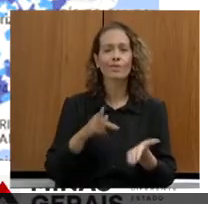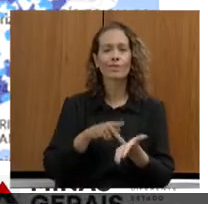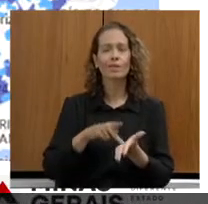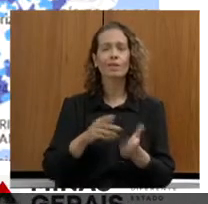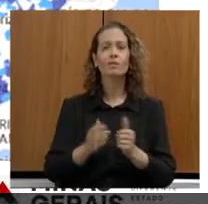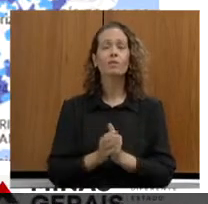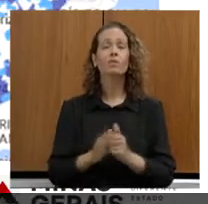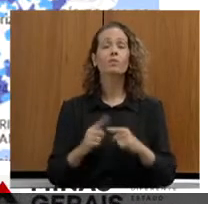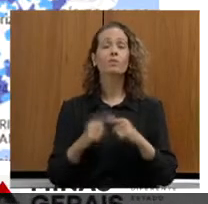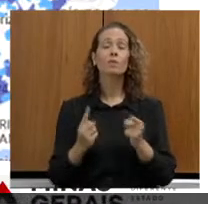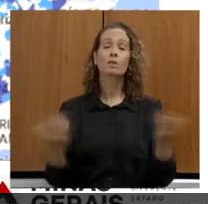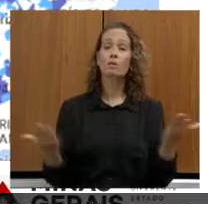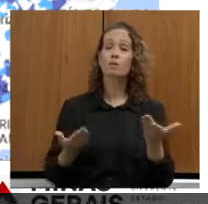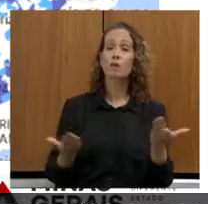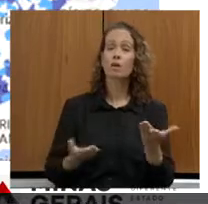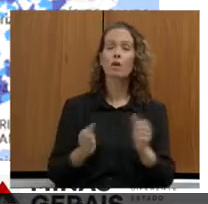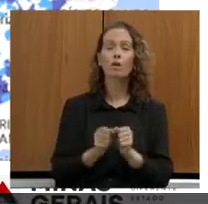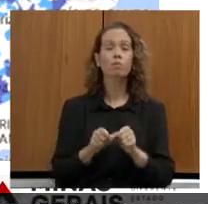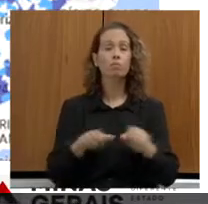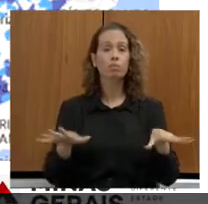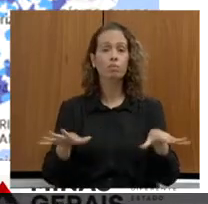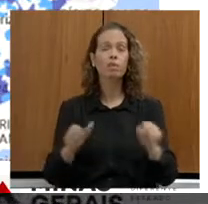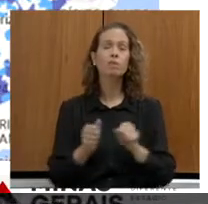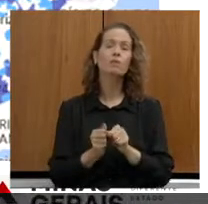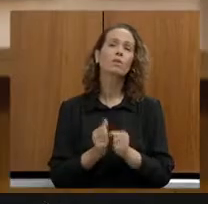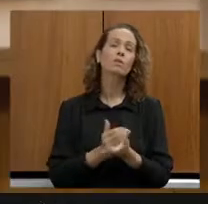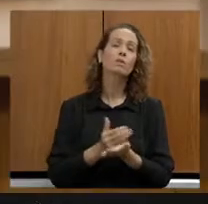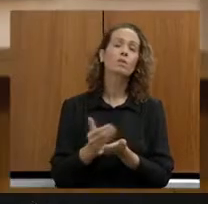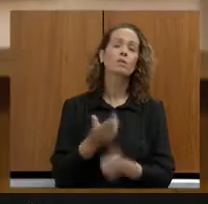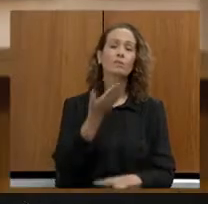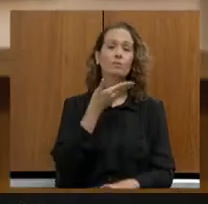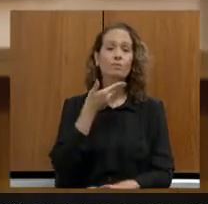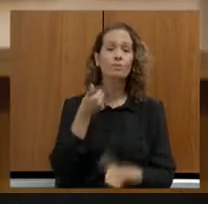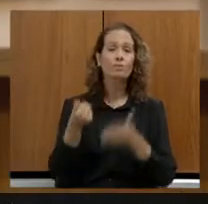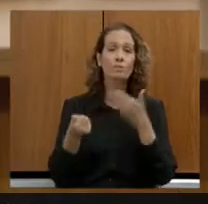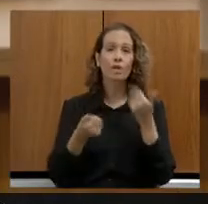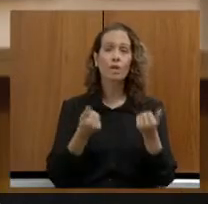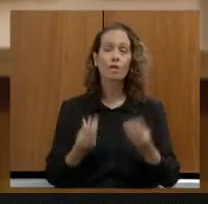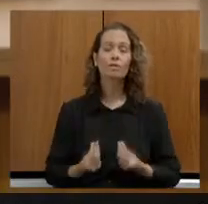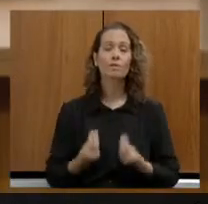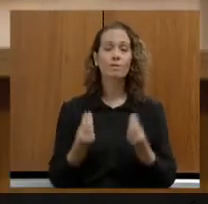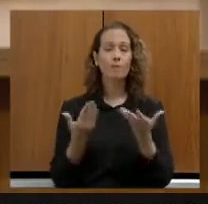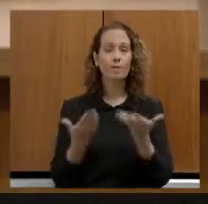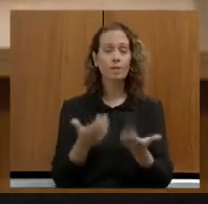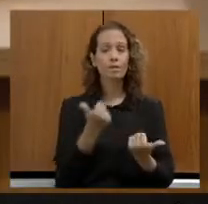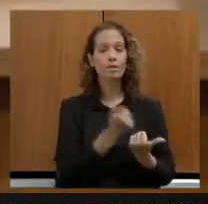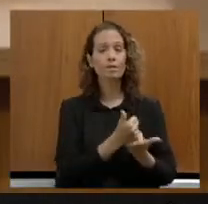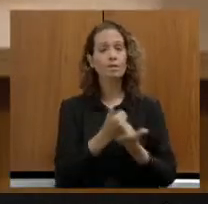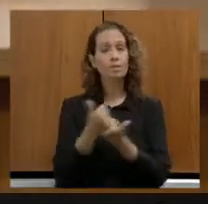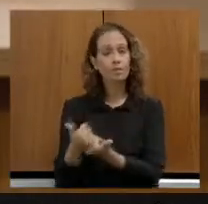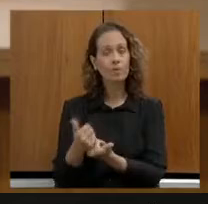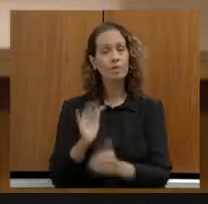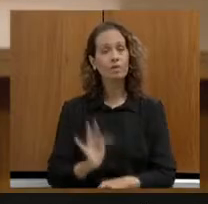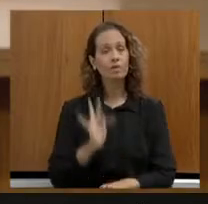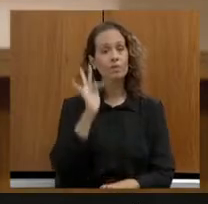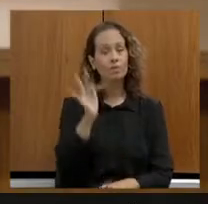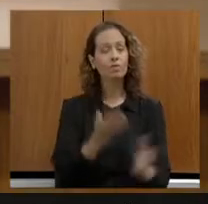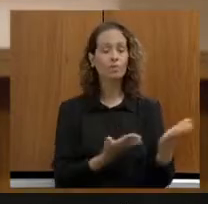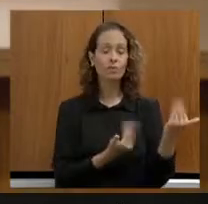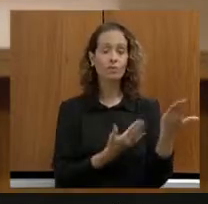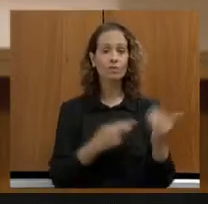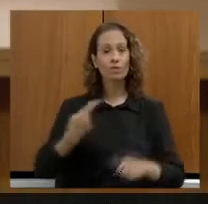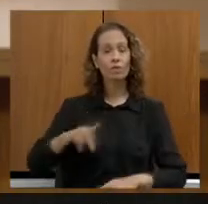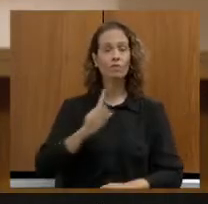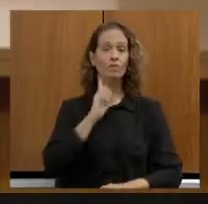nós nesse processo de expansão dando né Realmente trazendo essa essa esse apoio ou futuro dos jovens